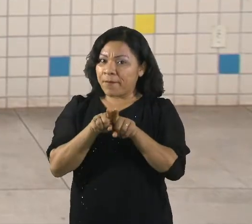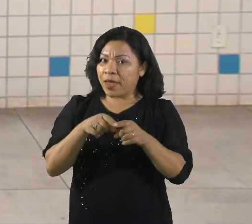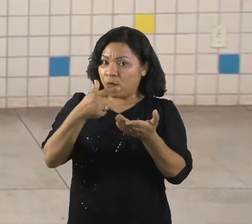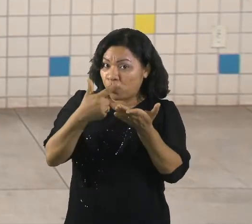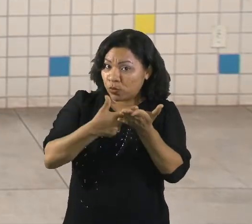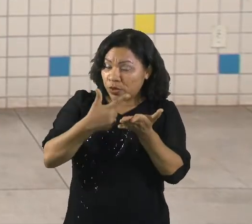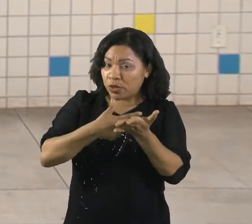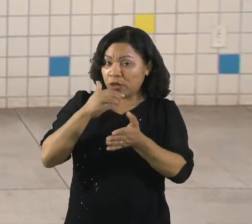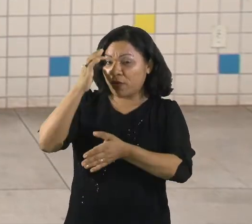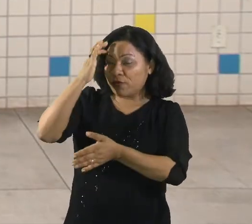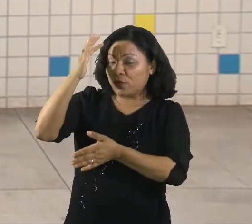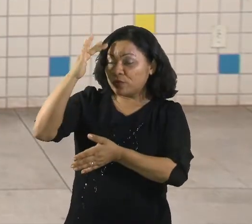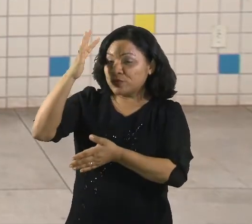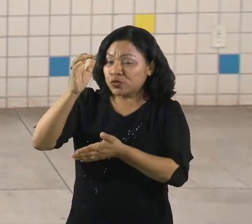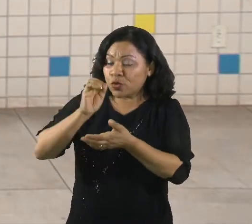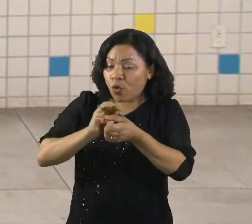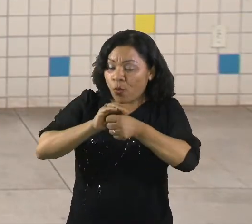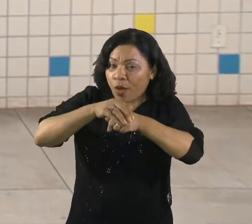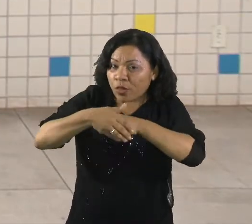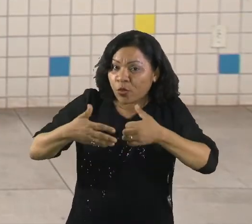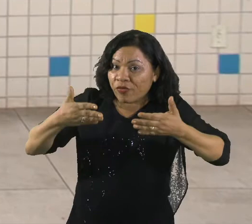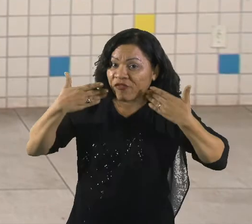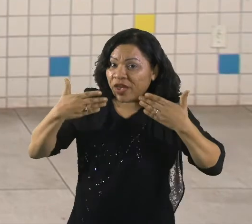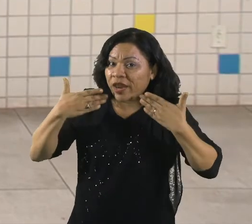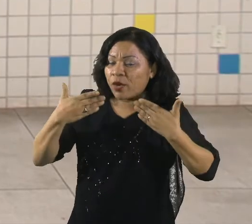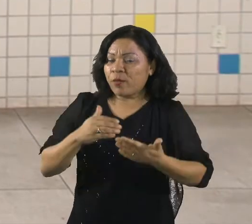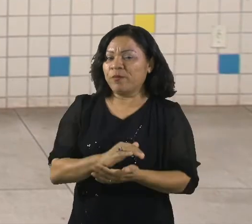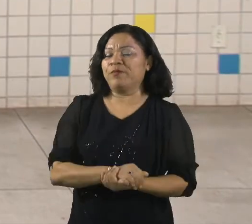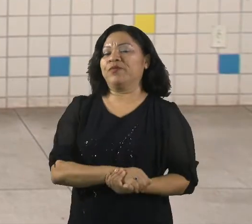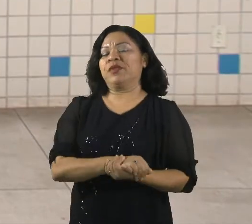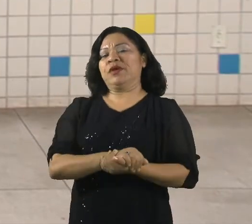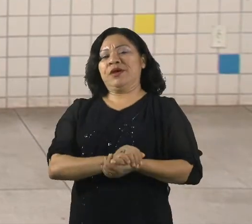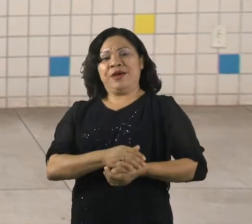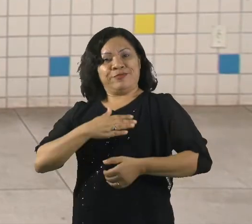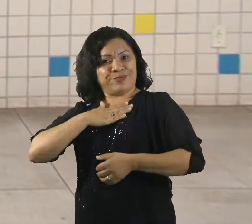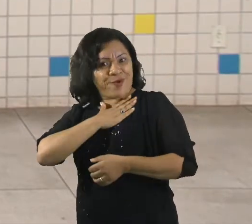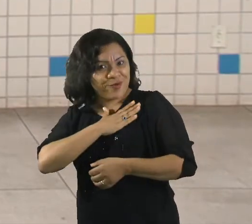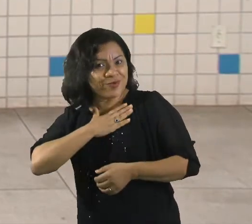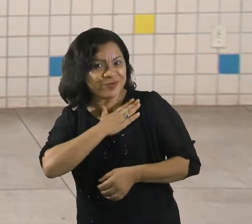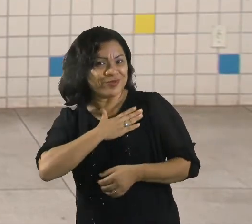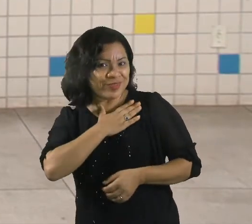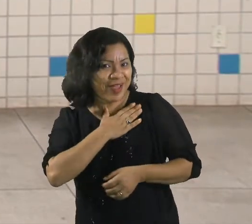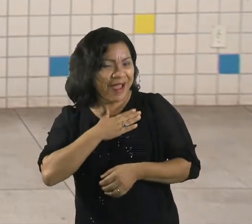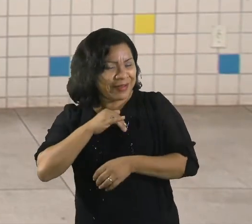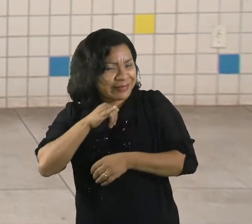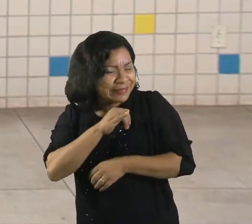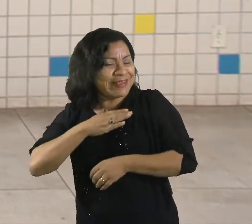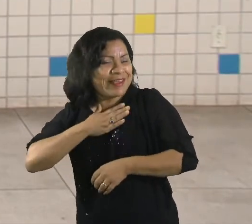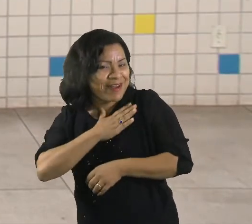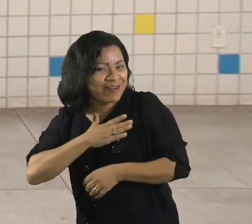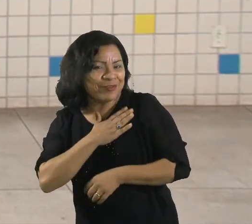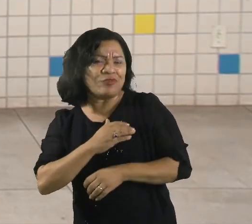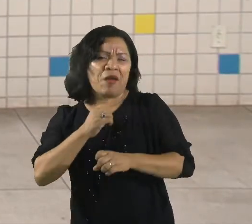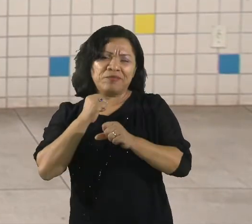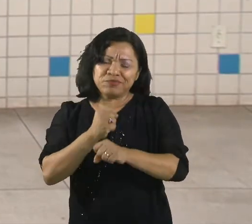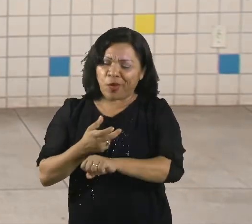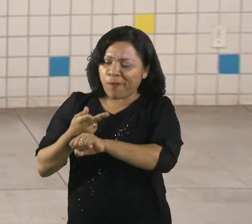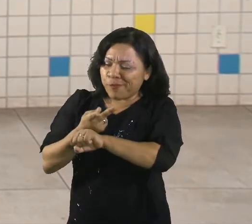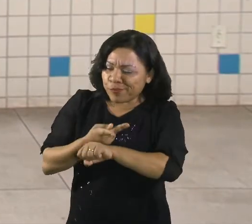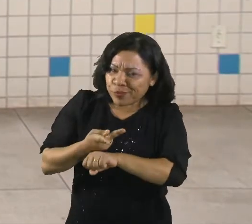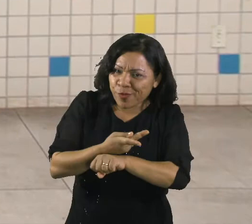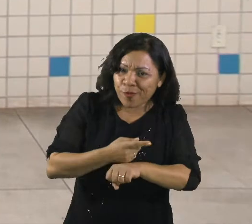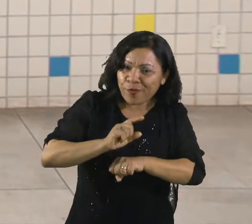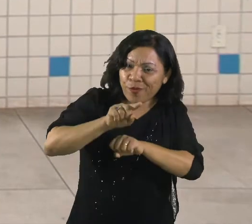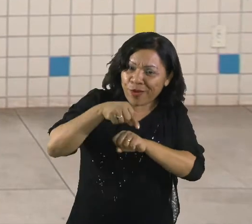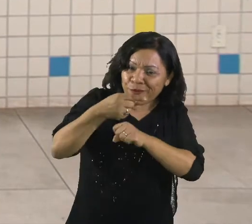é uma leitura futura, se vocês gostarem muito da leitura de Sonho de uma Noite de Verão, podem procurar esses outros livros mais